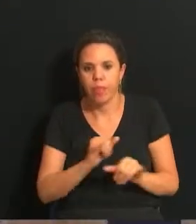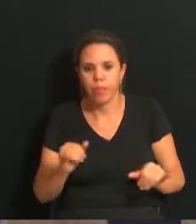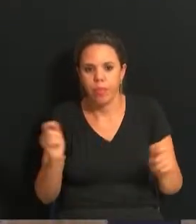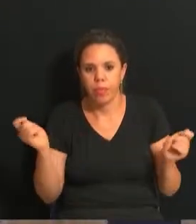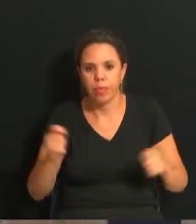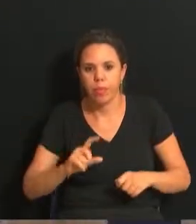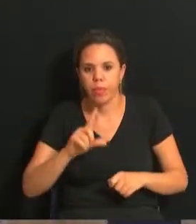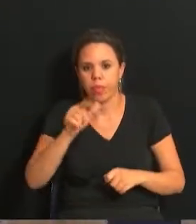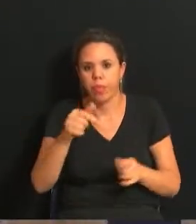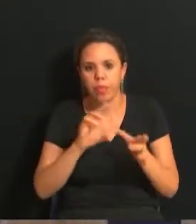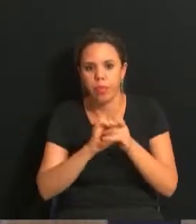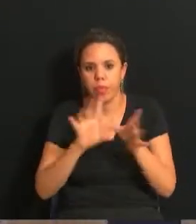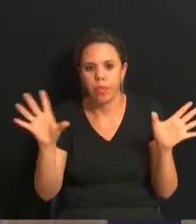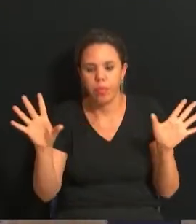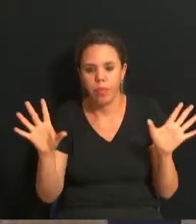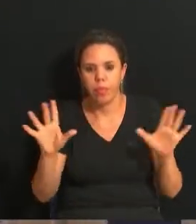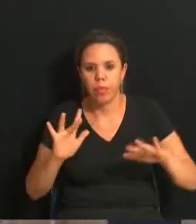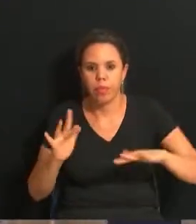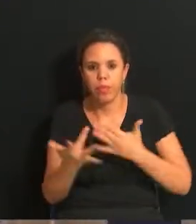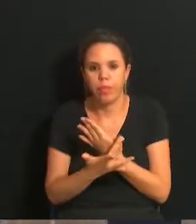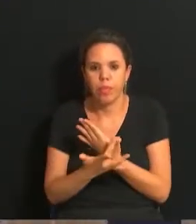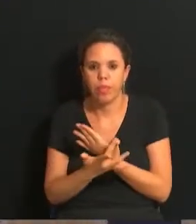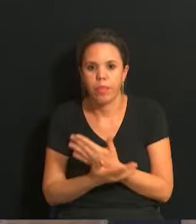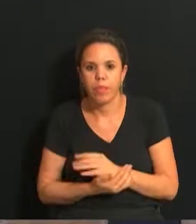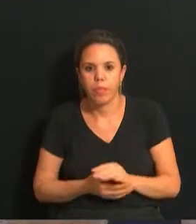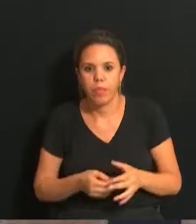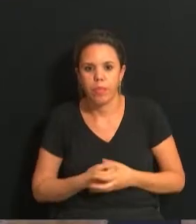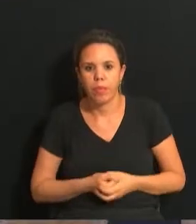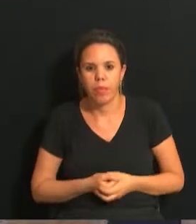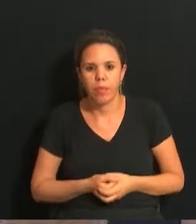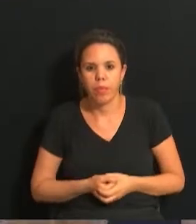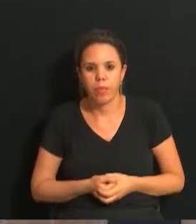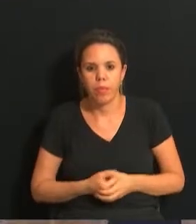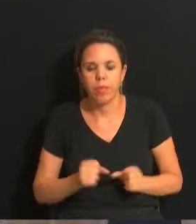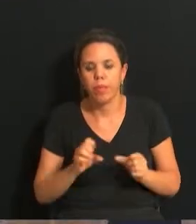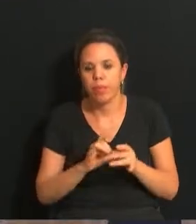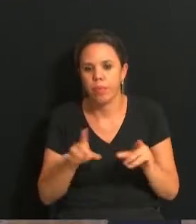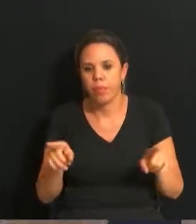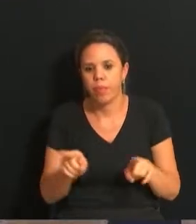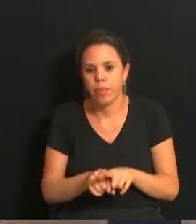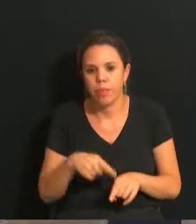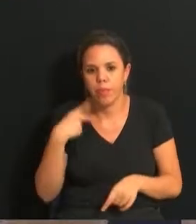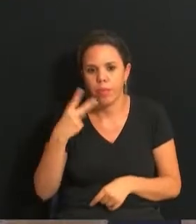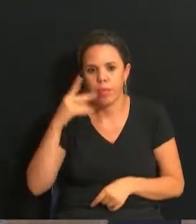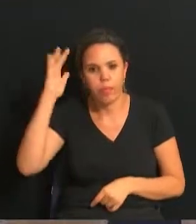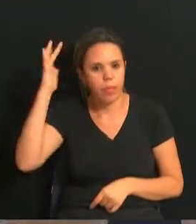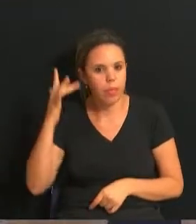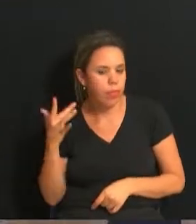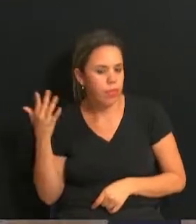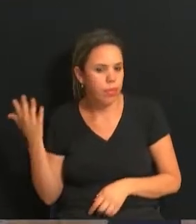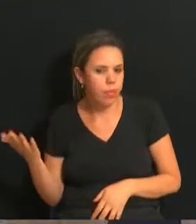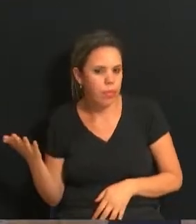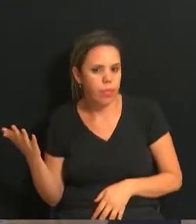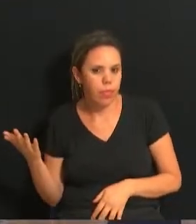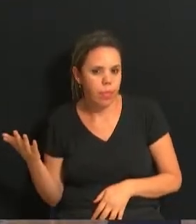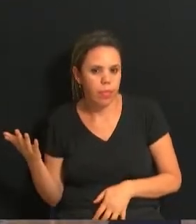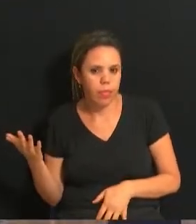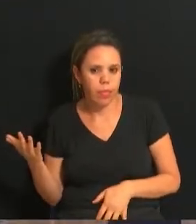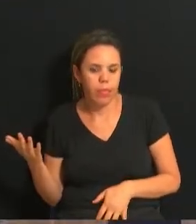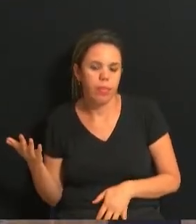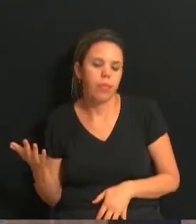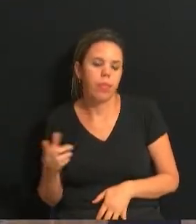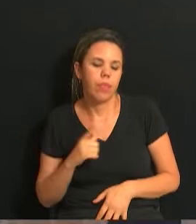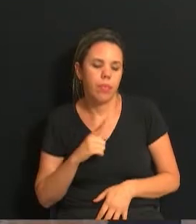depois disponibilizar nas nossas redes, nas redes sociais, posso disponibilizar também para a vereadora Guida, né? Para a vereadora Guida